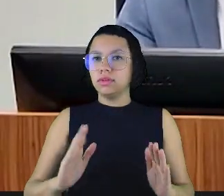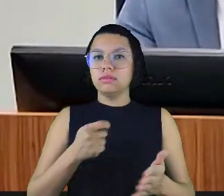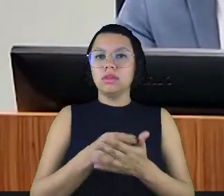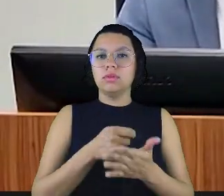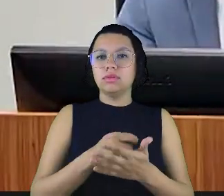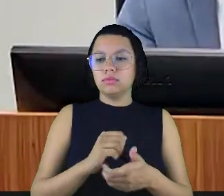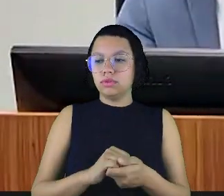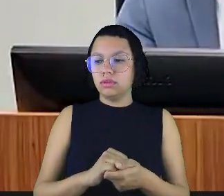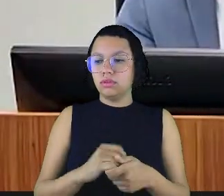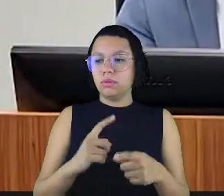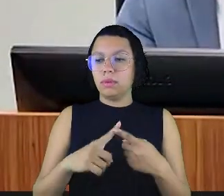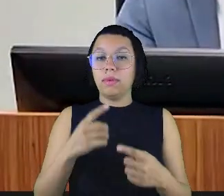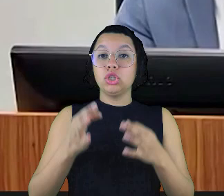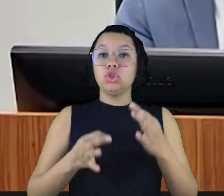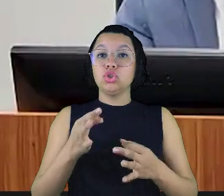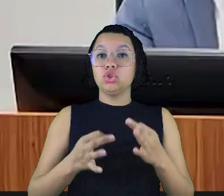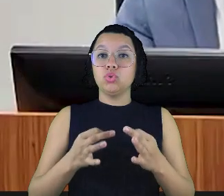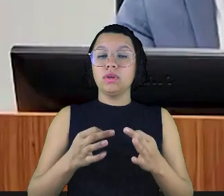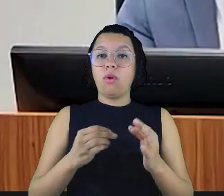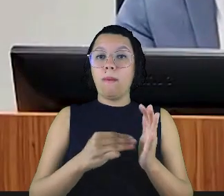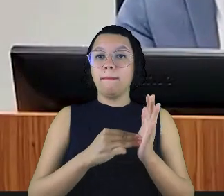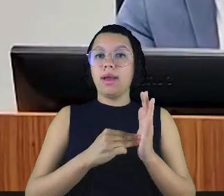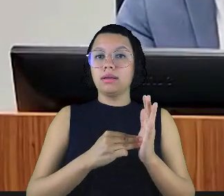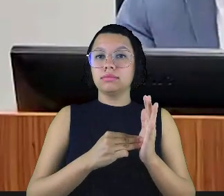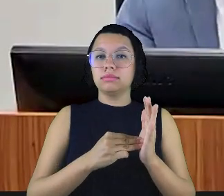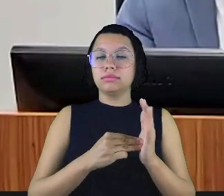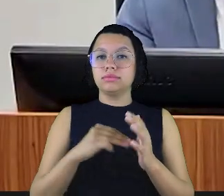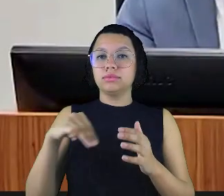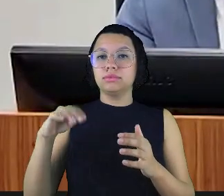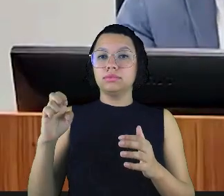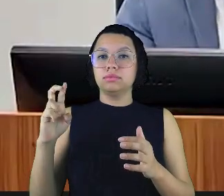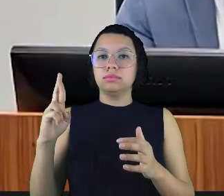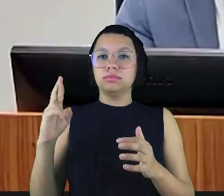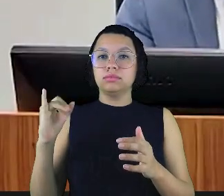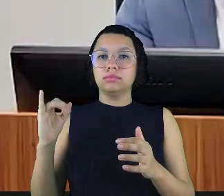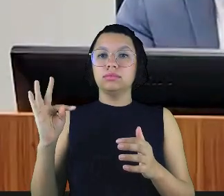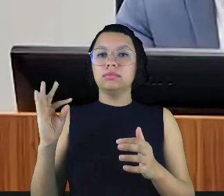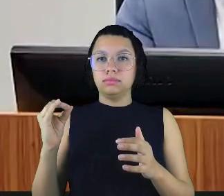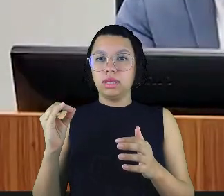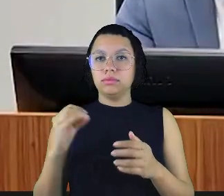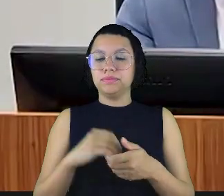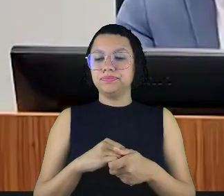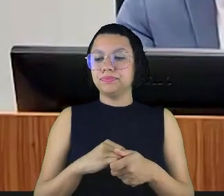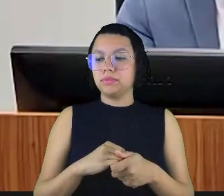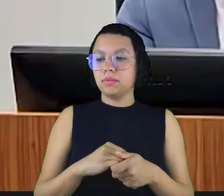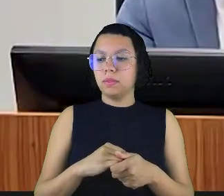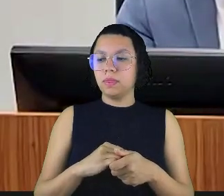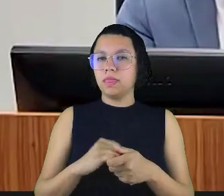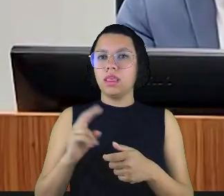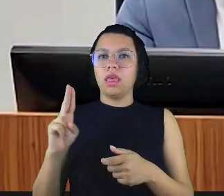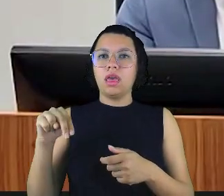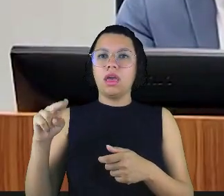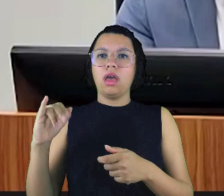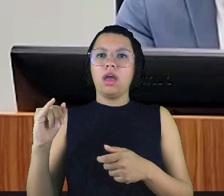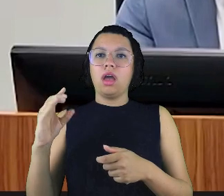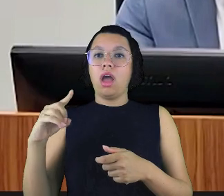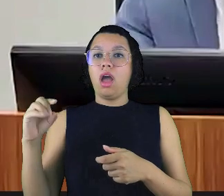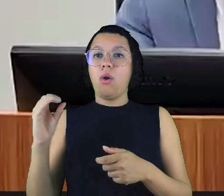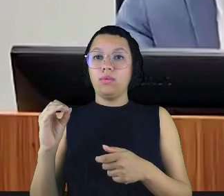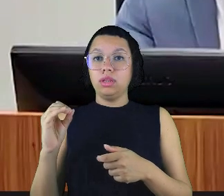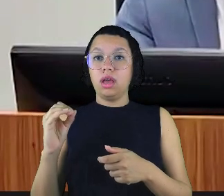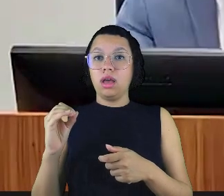ele julgou no mérito. E aí a União apelou, falando que não, que era